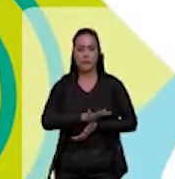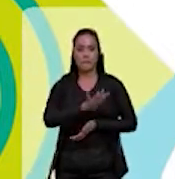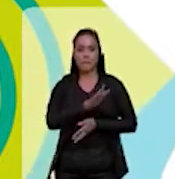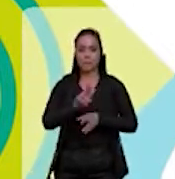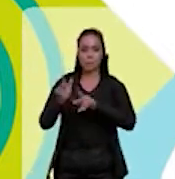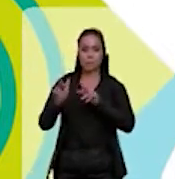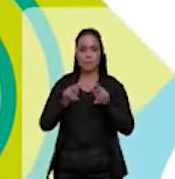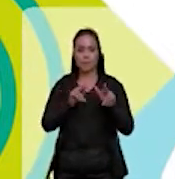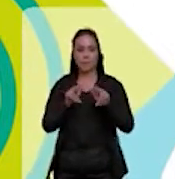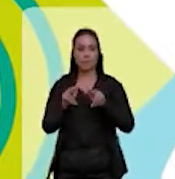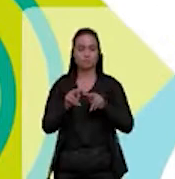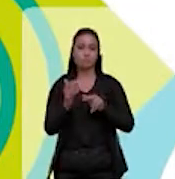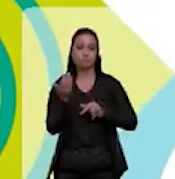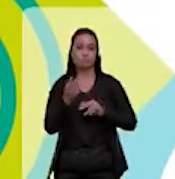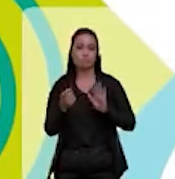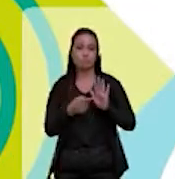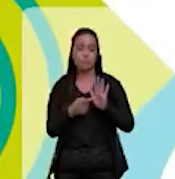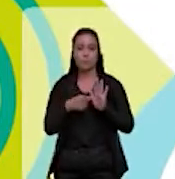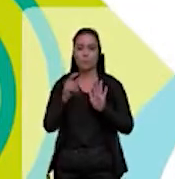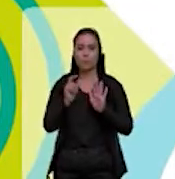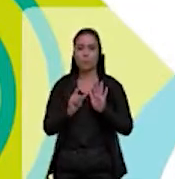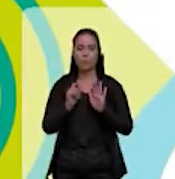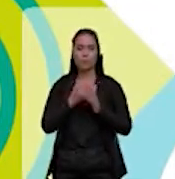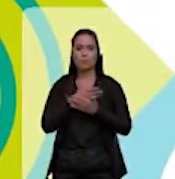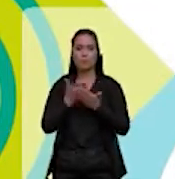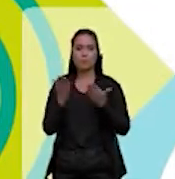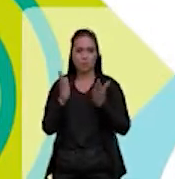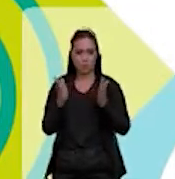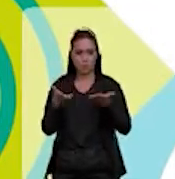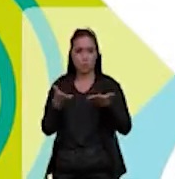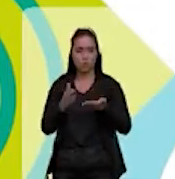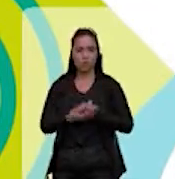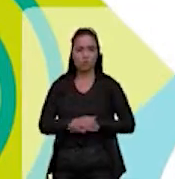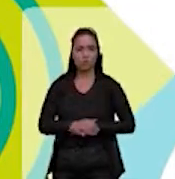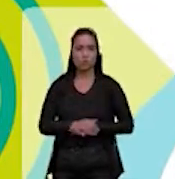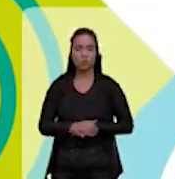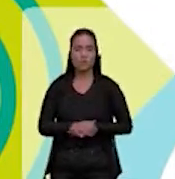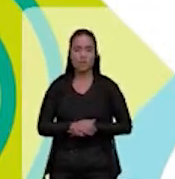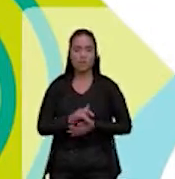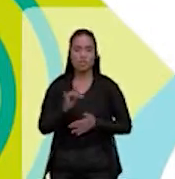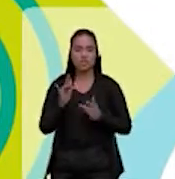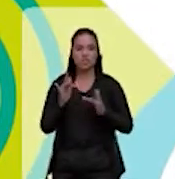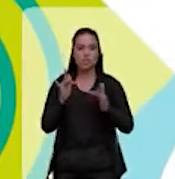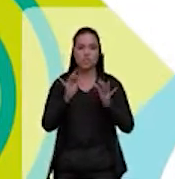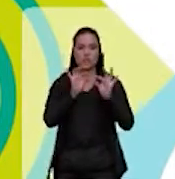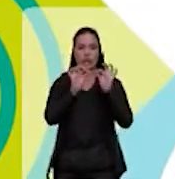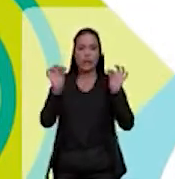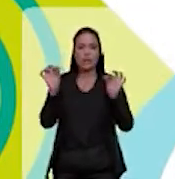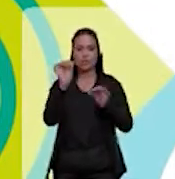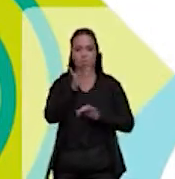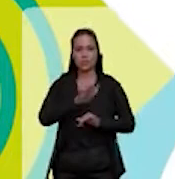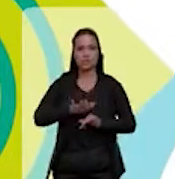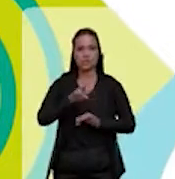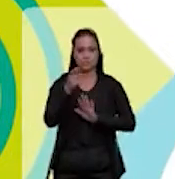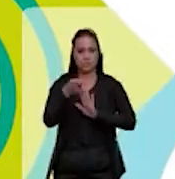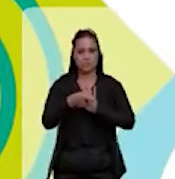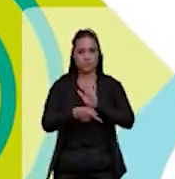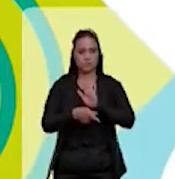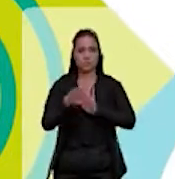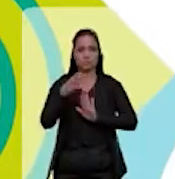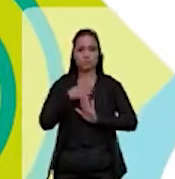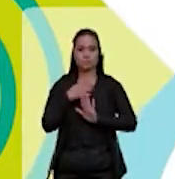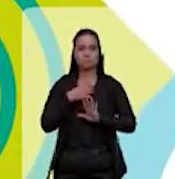âmbito semelhante e eu queria apresentar um pouco para vocês então hoje as linhas Gerais desse projeto como